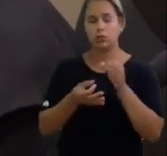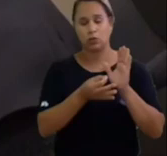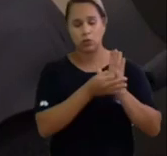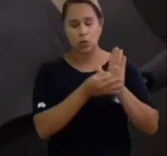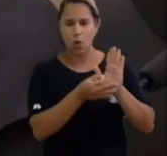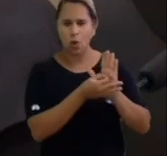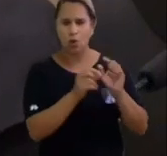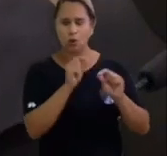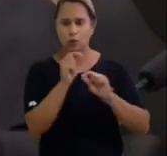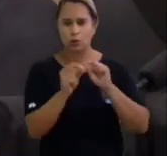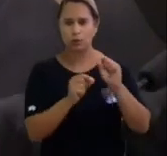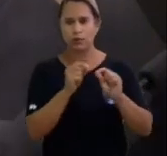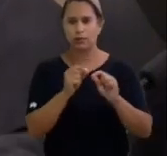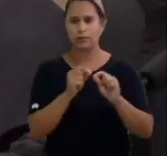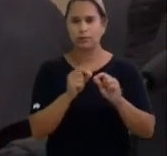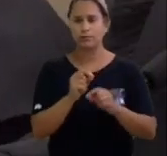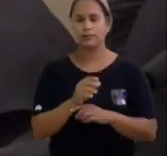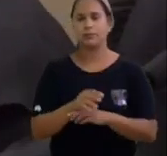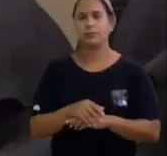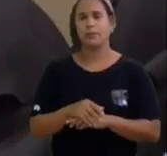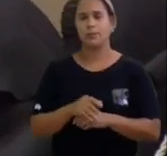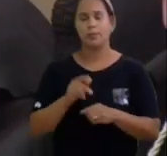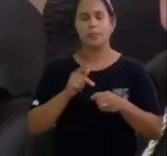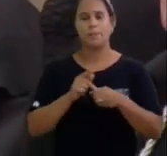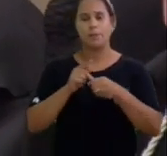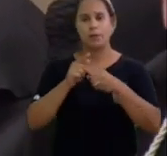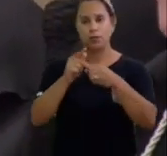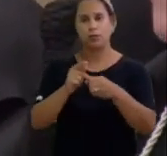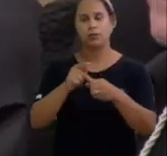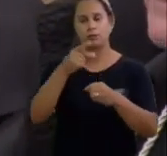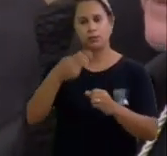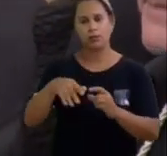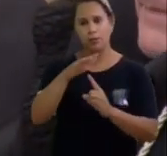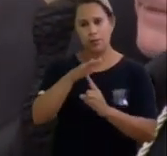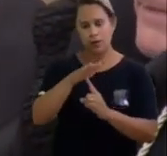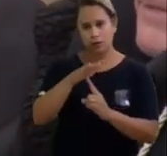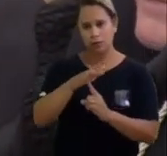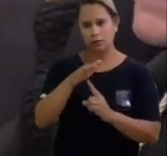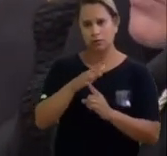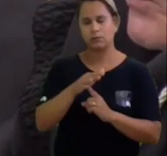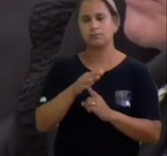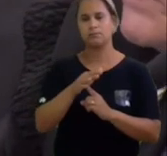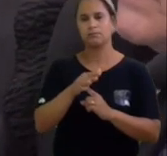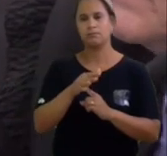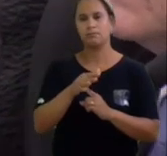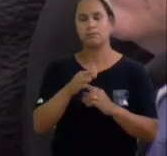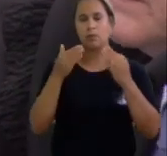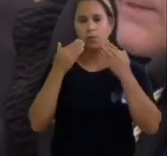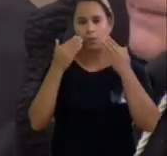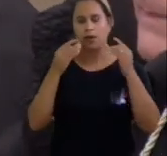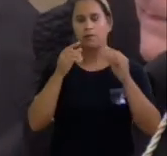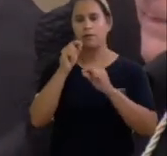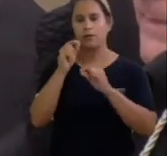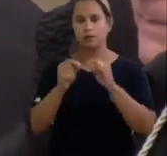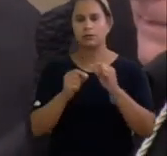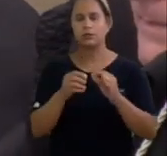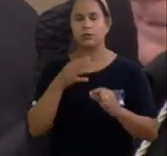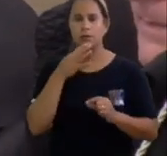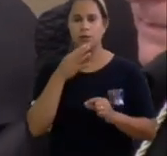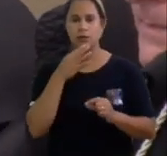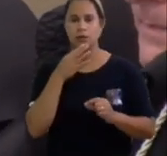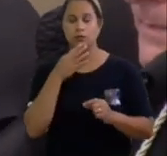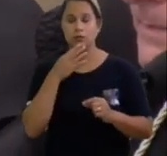Procuradoria Regional Eleitoral no Paraná manifesta-se pelo julgamento de procedência parcial dos pedidos, a fim de que se reconheça a prática de